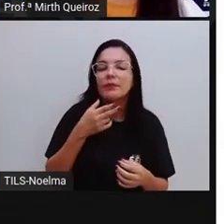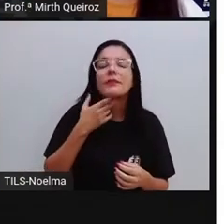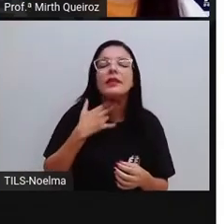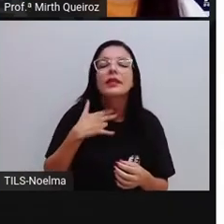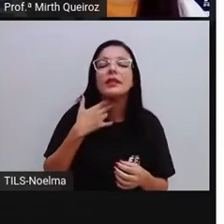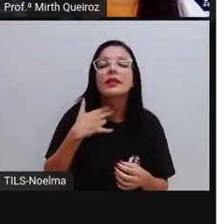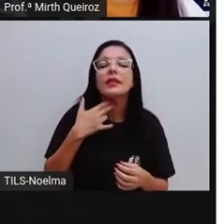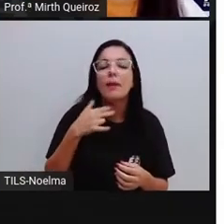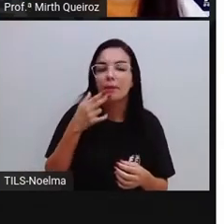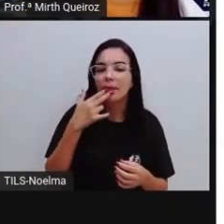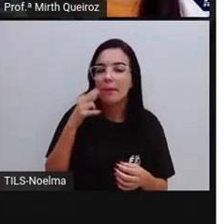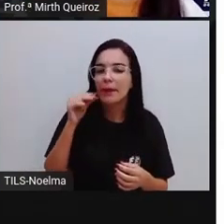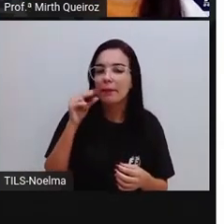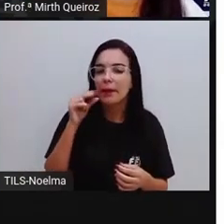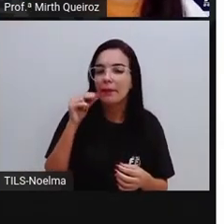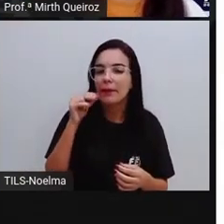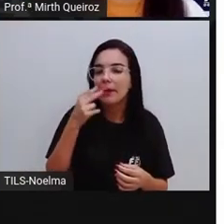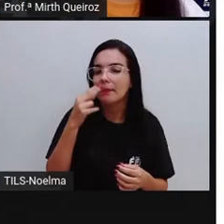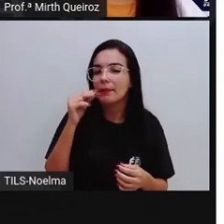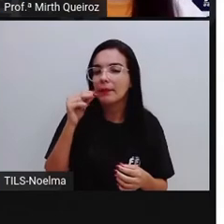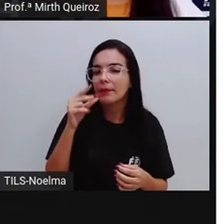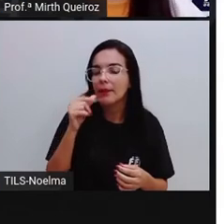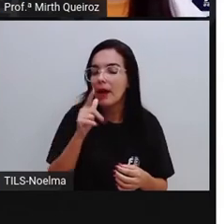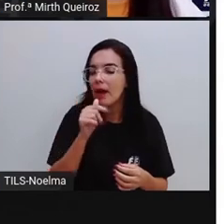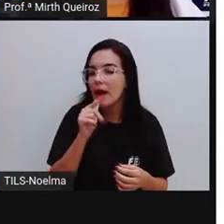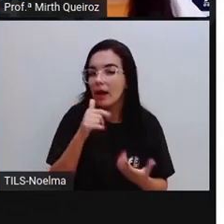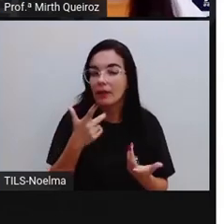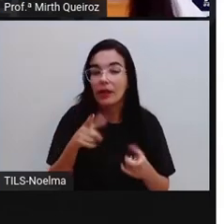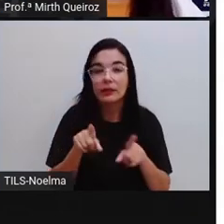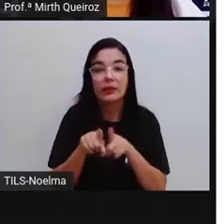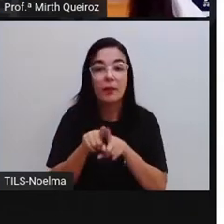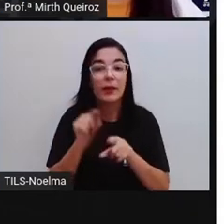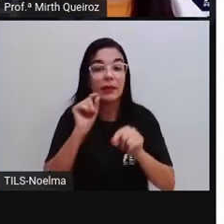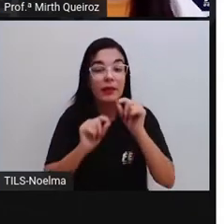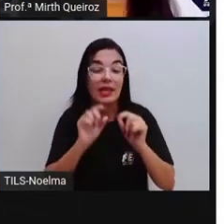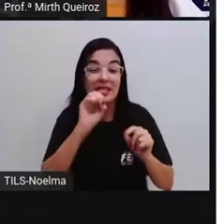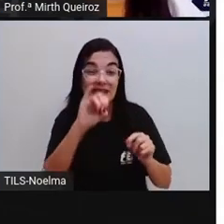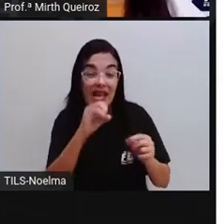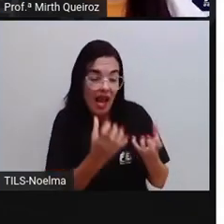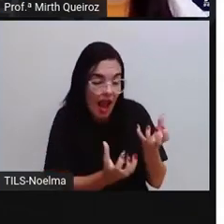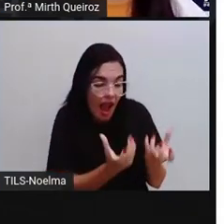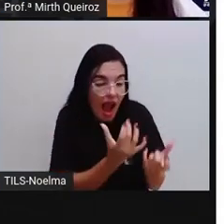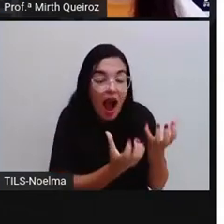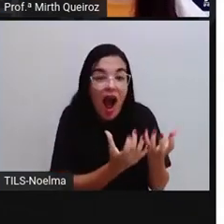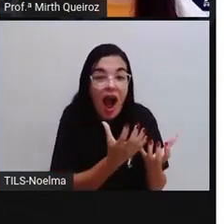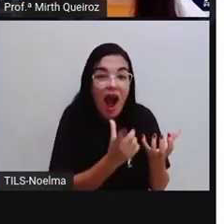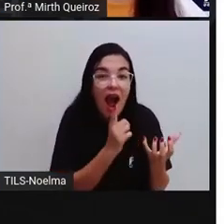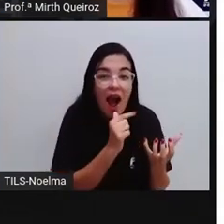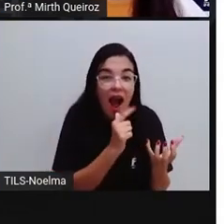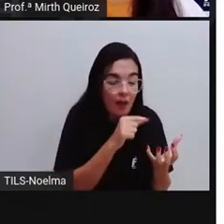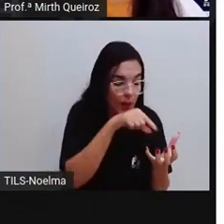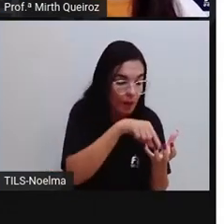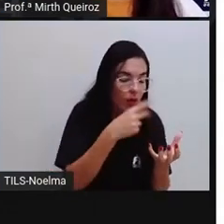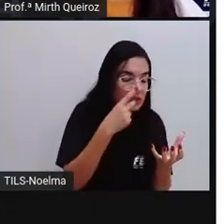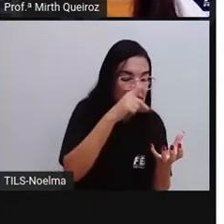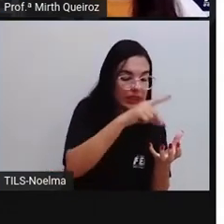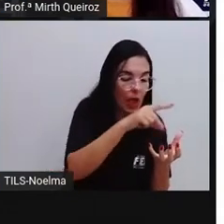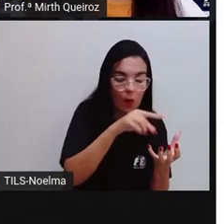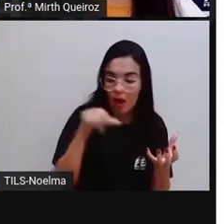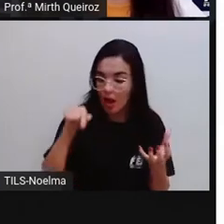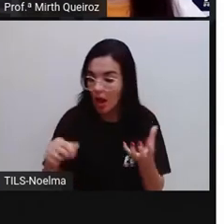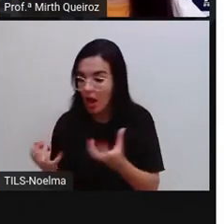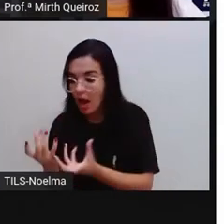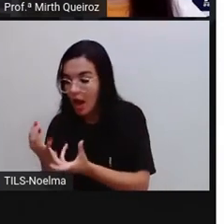sal. É tanto se a gente colocar para ferver, o tempo de fervura é diferente de uma água com sal e uma água pura. O tempo